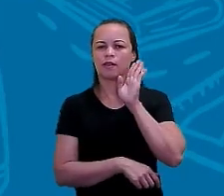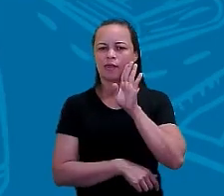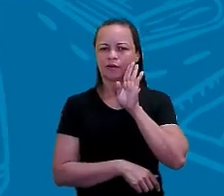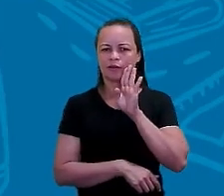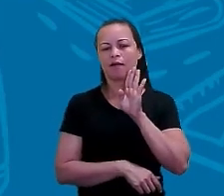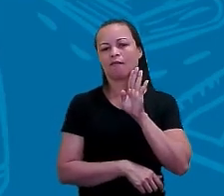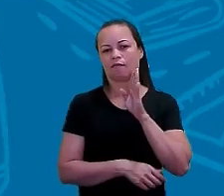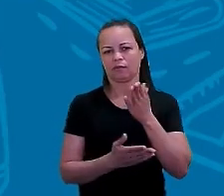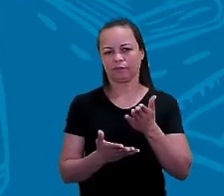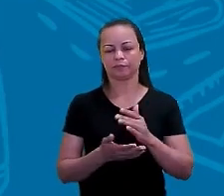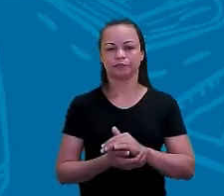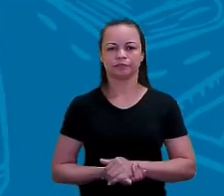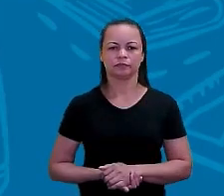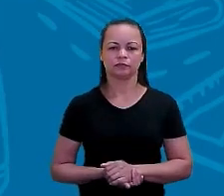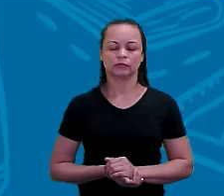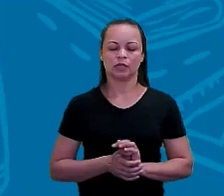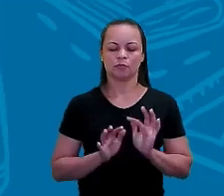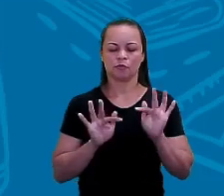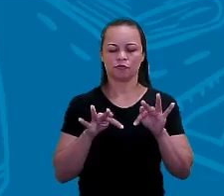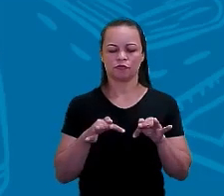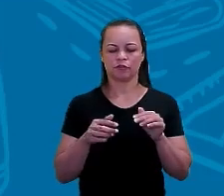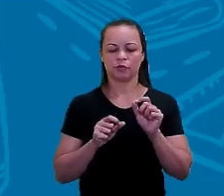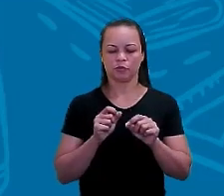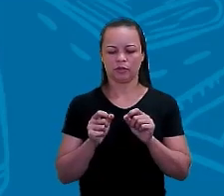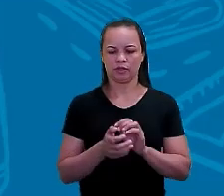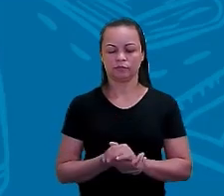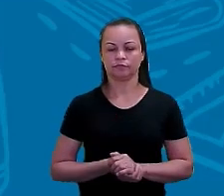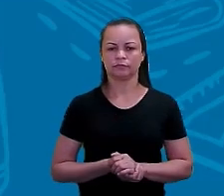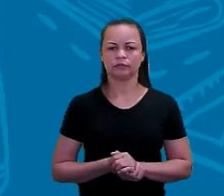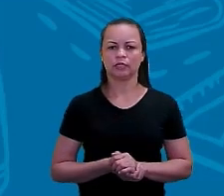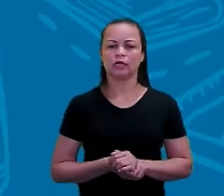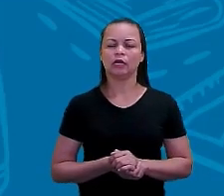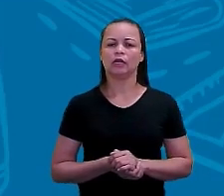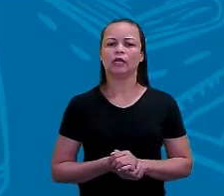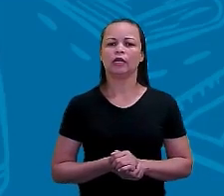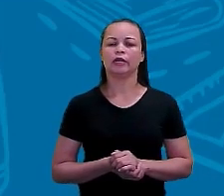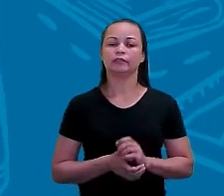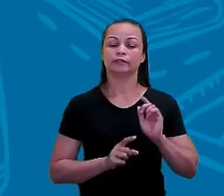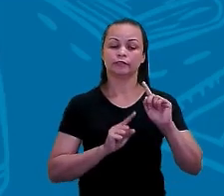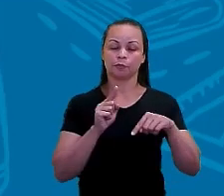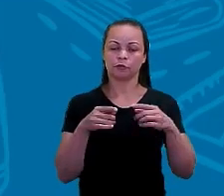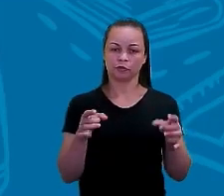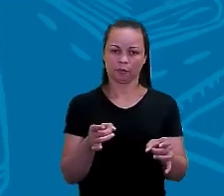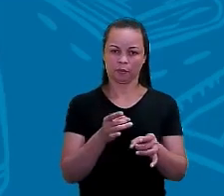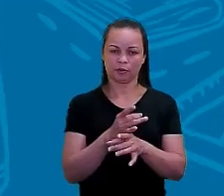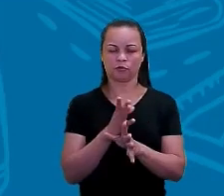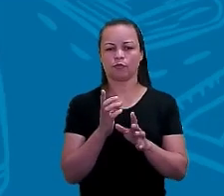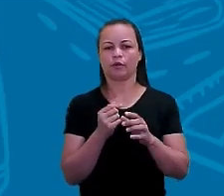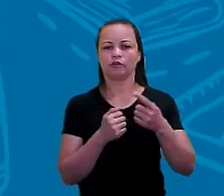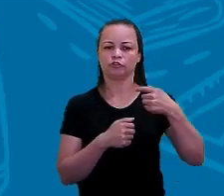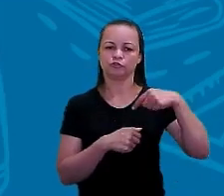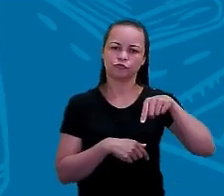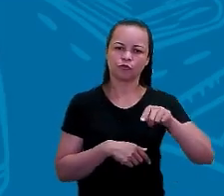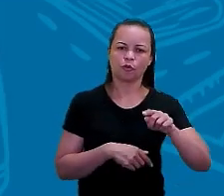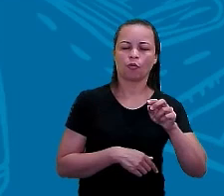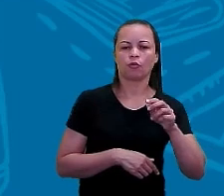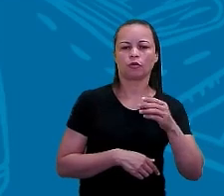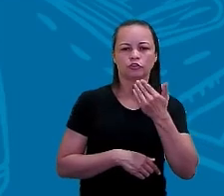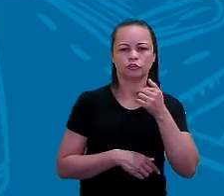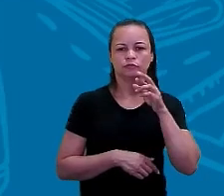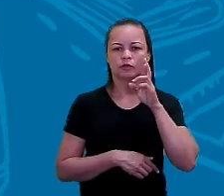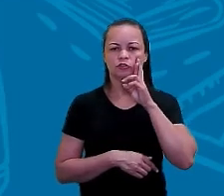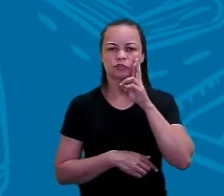cinema. E, por final, ela disse que eles foram jantar no restaurante favorito. Então, eu